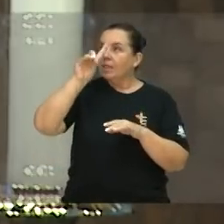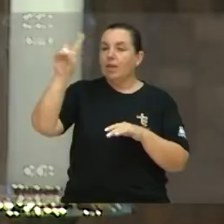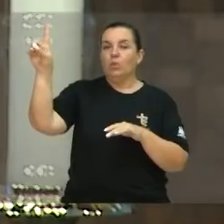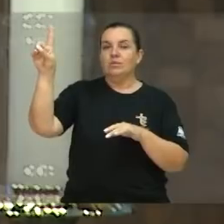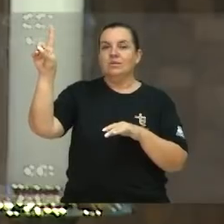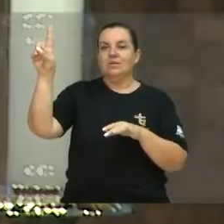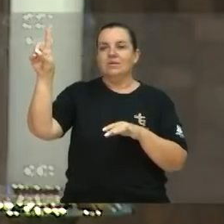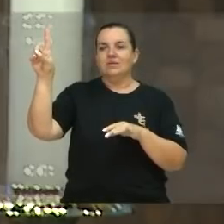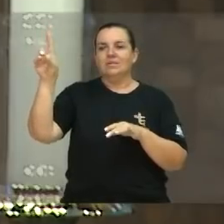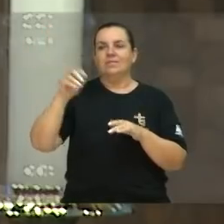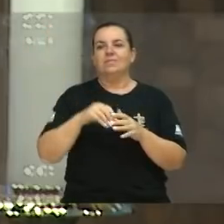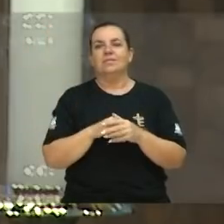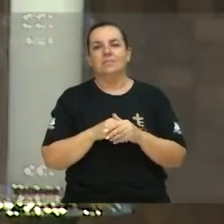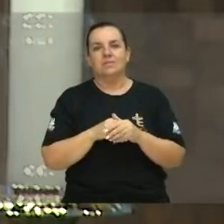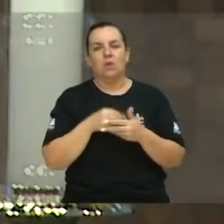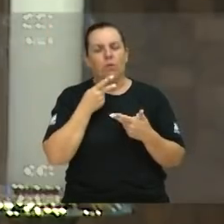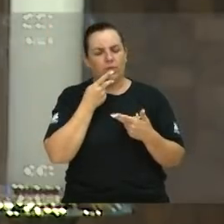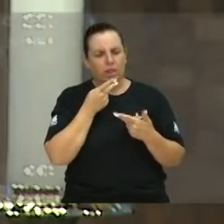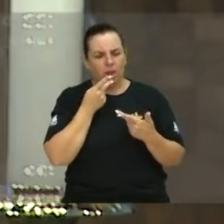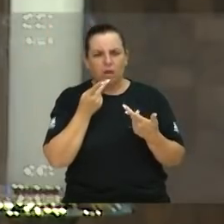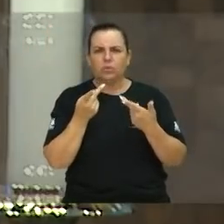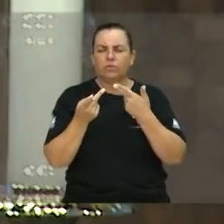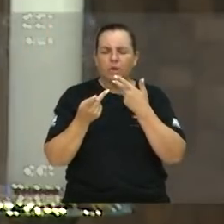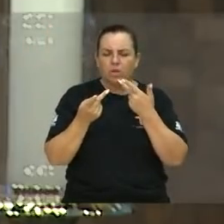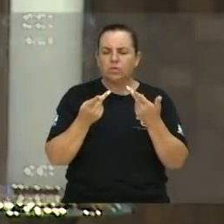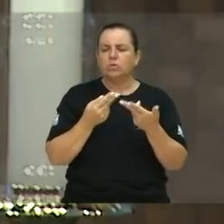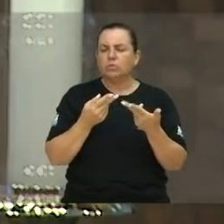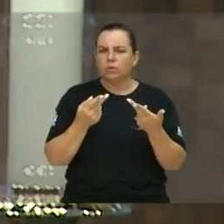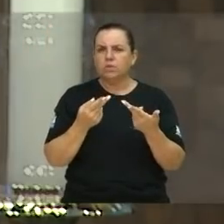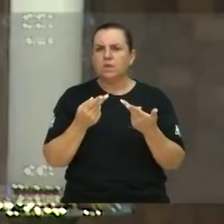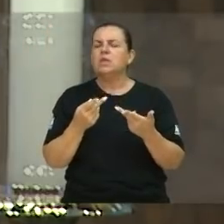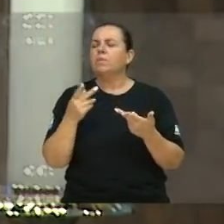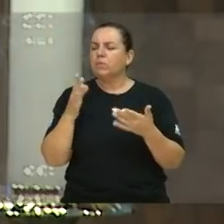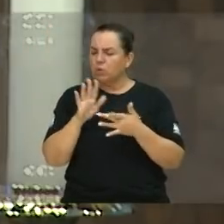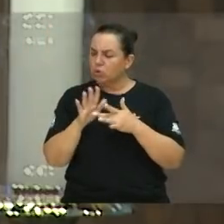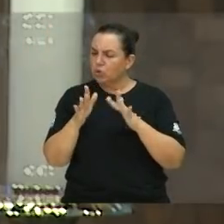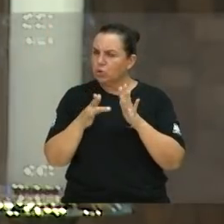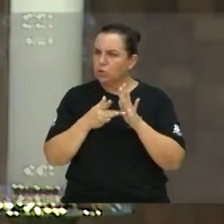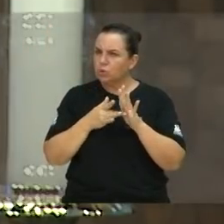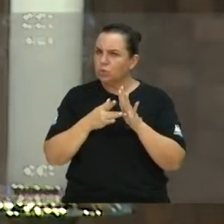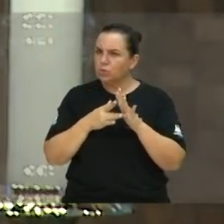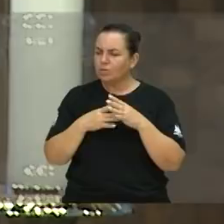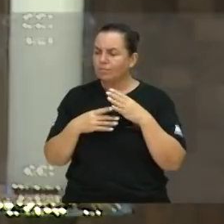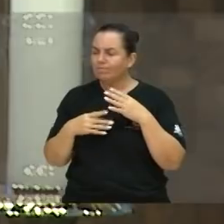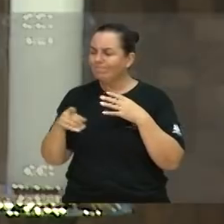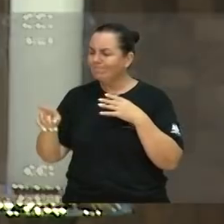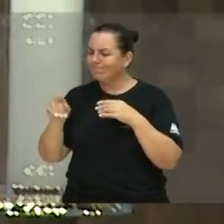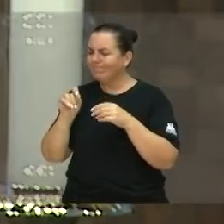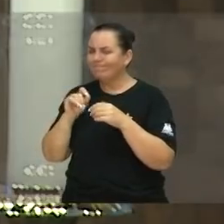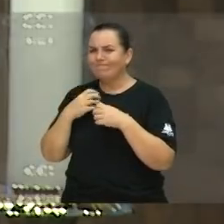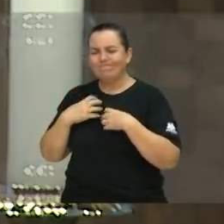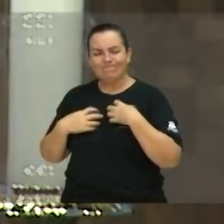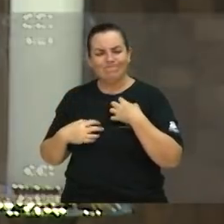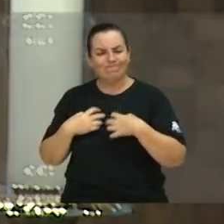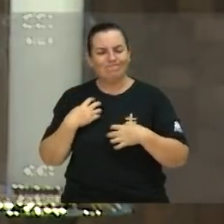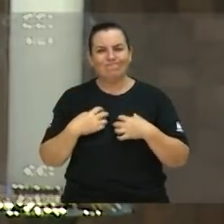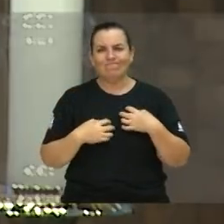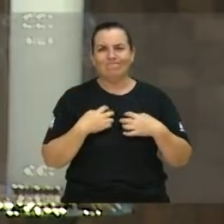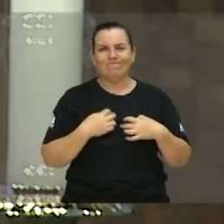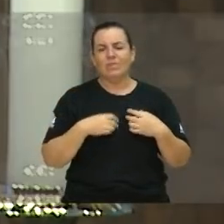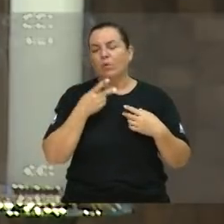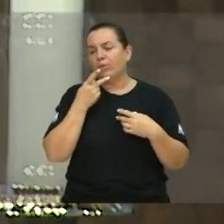enviou tenho dito isso tendo dito isto jesus perturbou-se o seu espírito